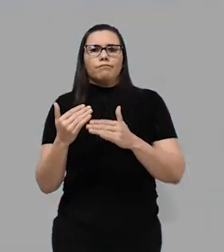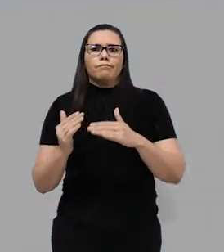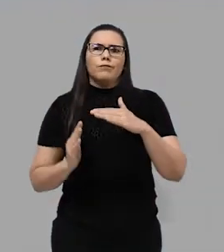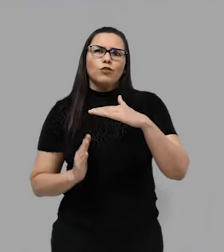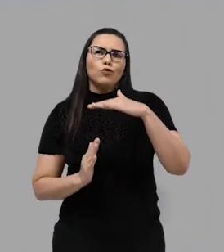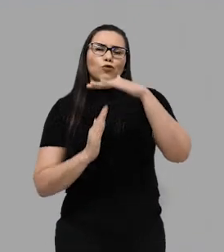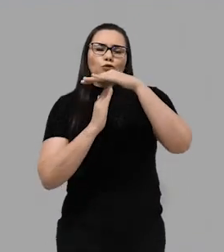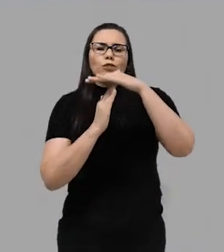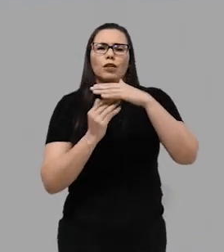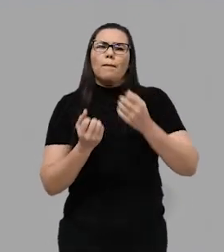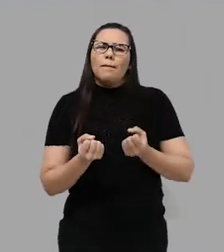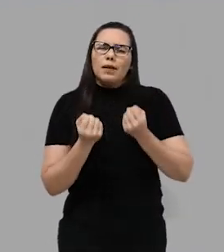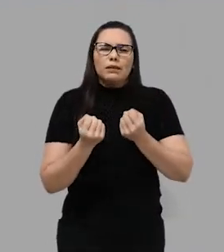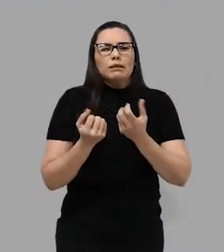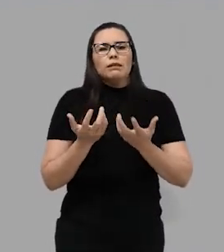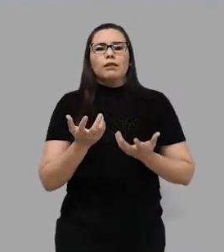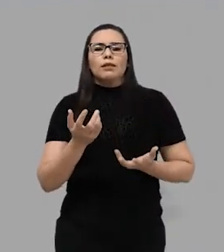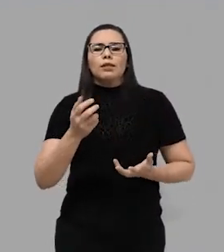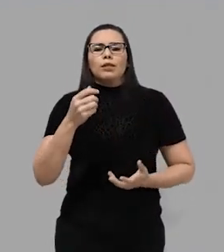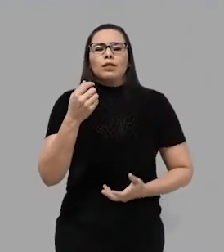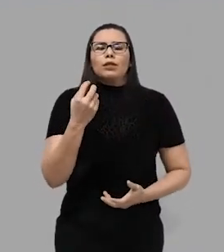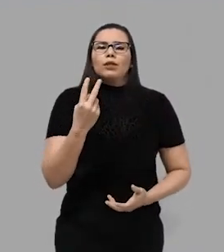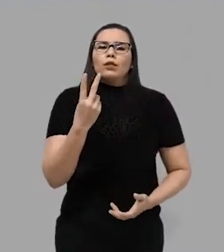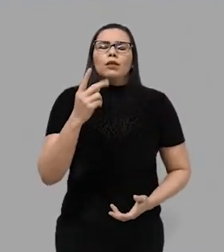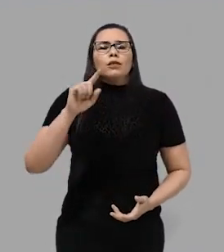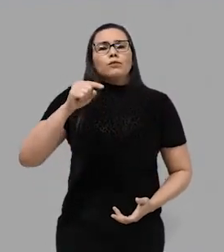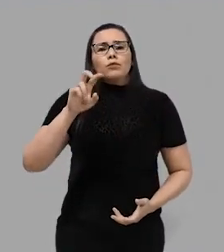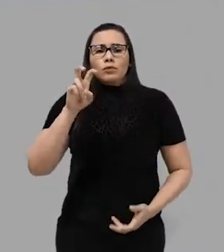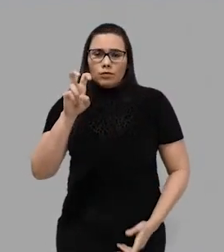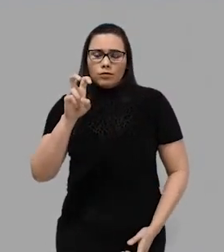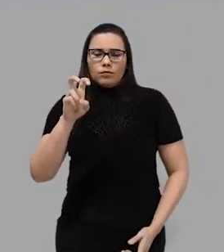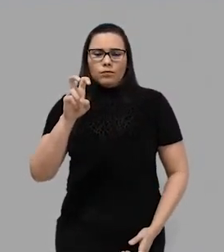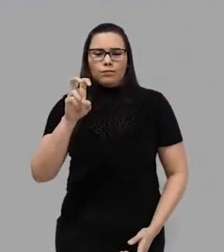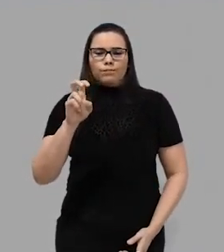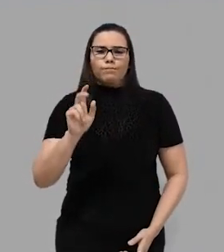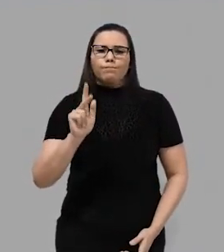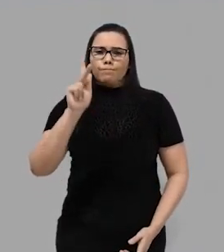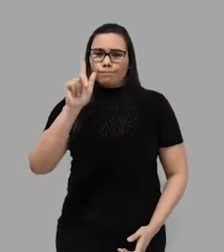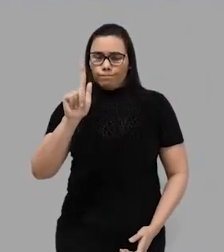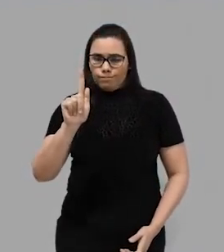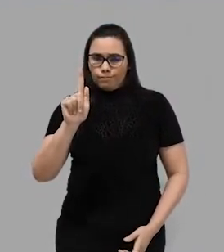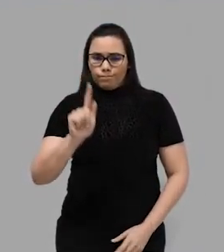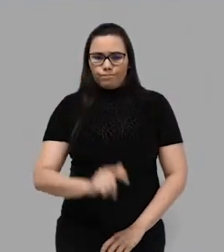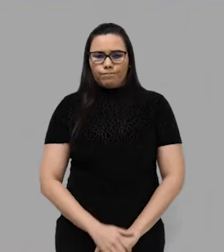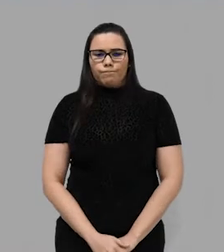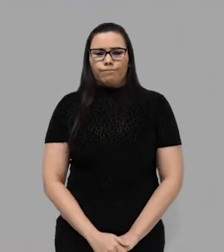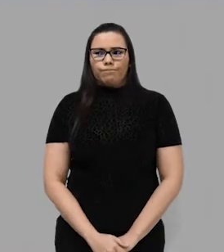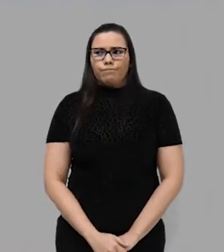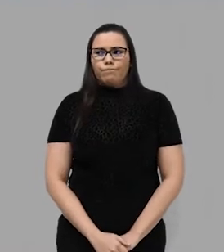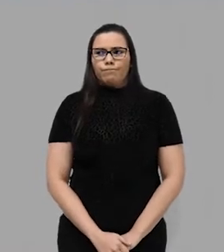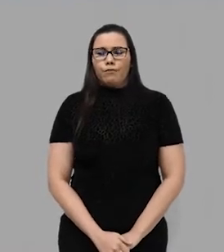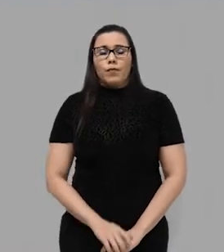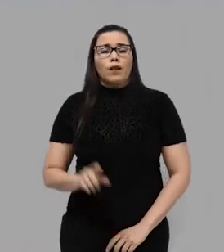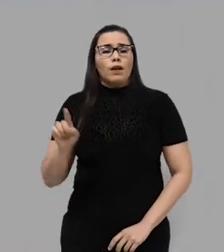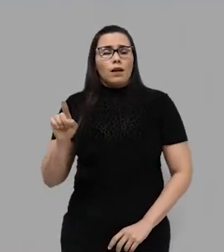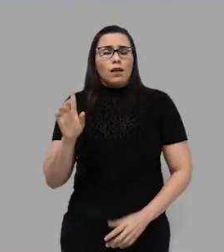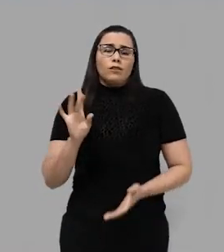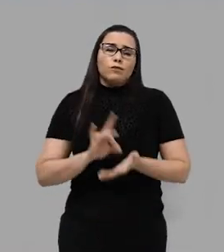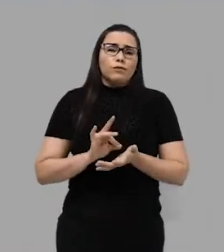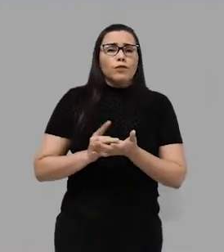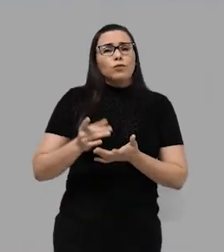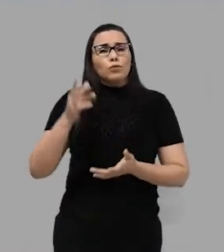que foi que aconteceu com toda essa massa que ele consumiu ao longo da sua vida? Na verdade, ele consumiu uma parte,